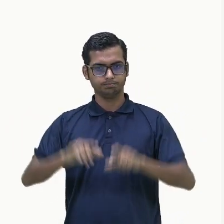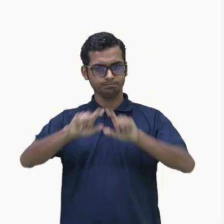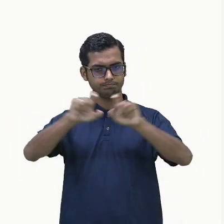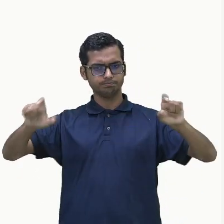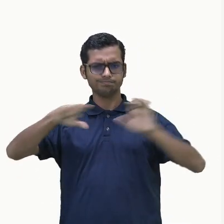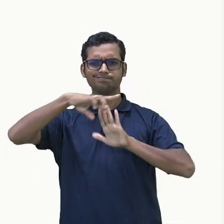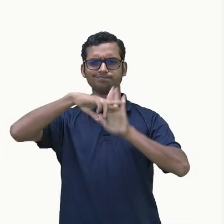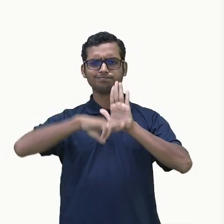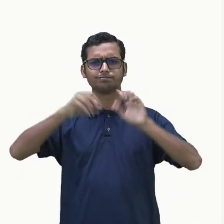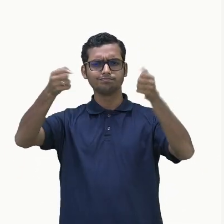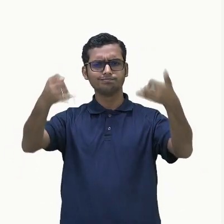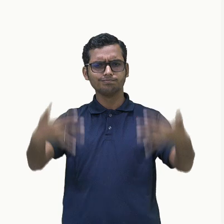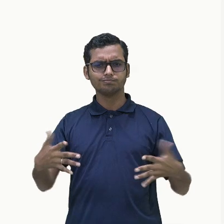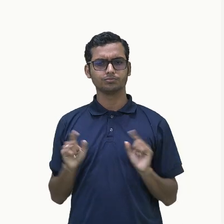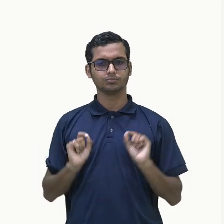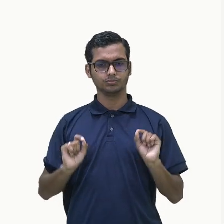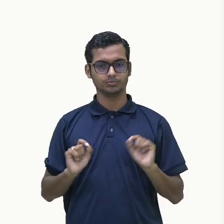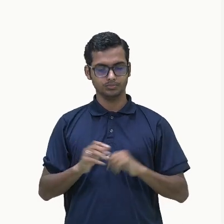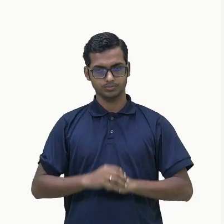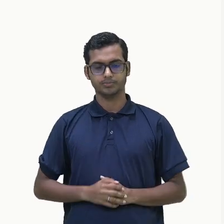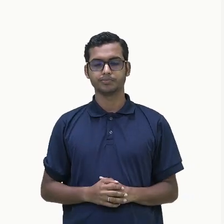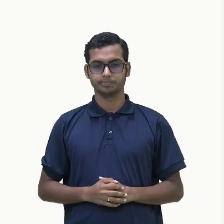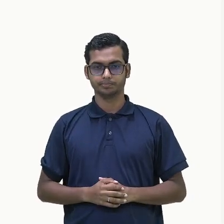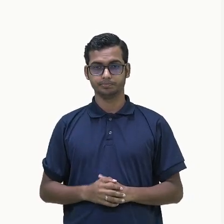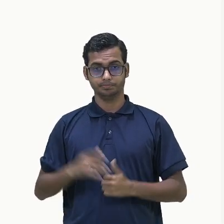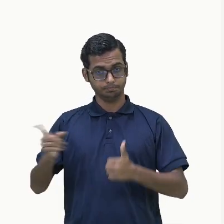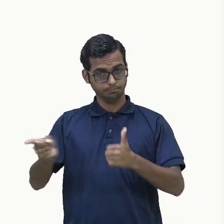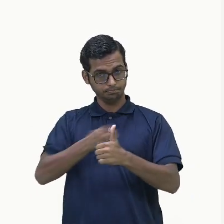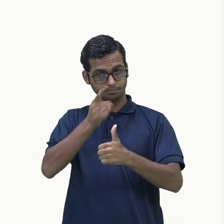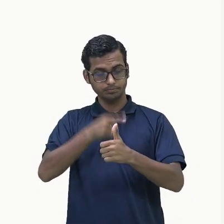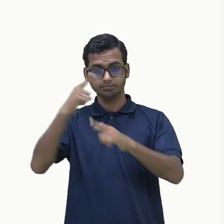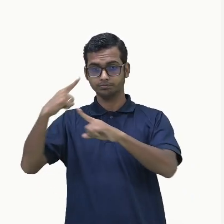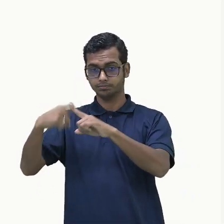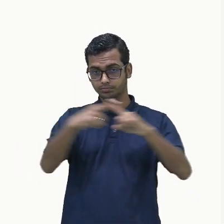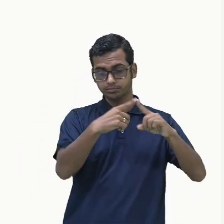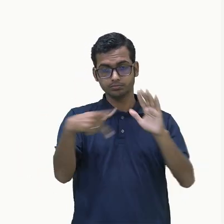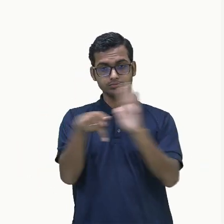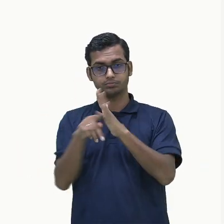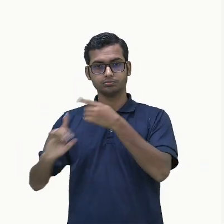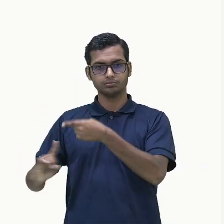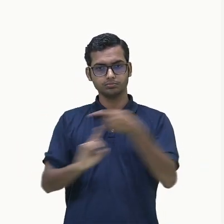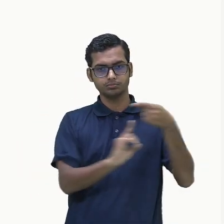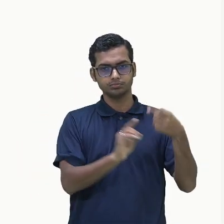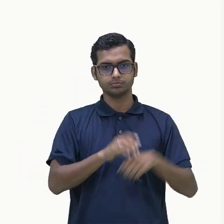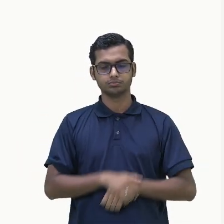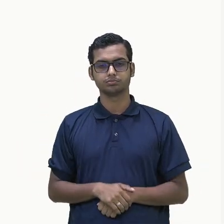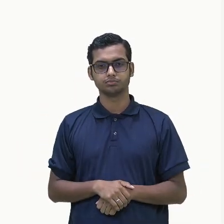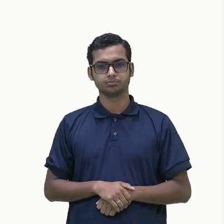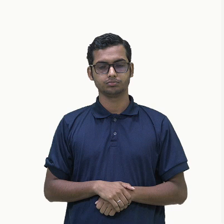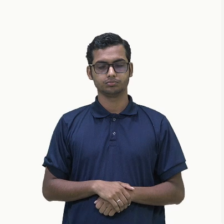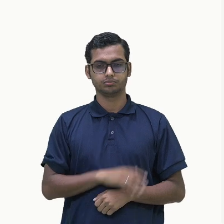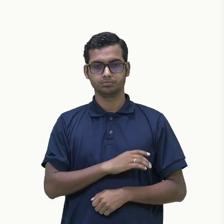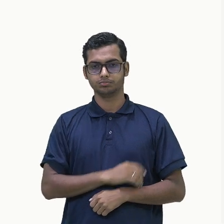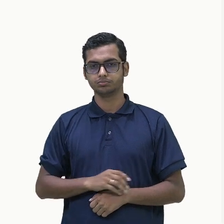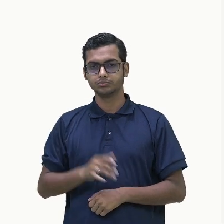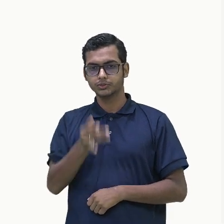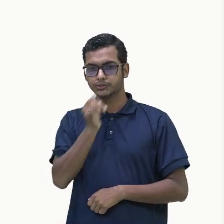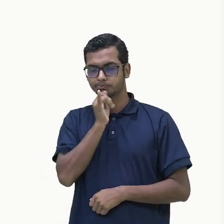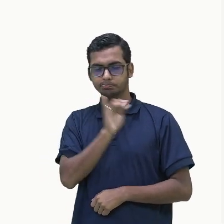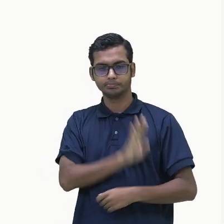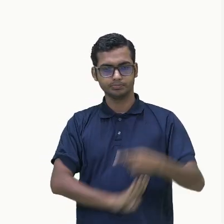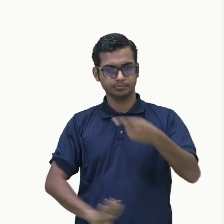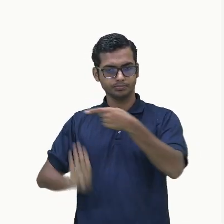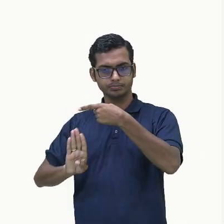regrinha? Primeiro, eu vou multiplicar os denominadores, ó. O B vezes o D. Então, vai